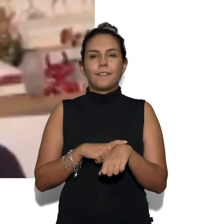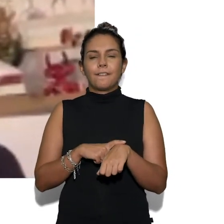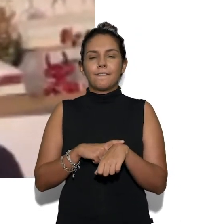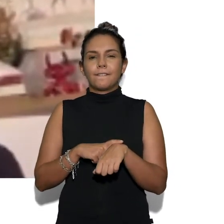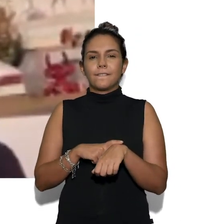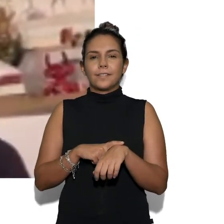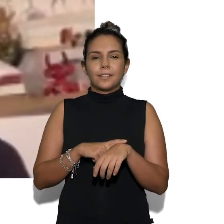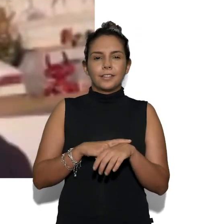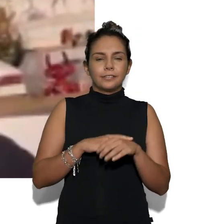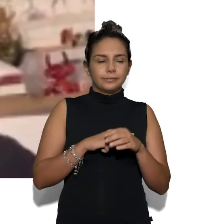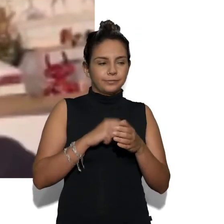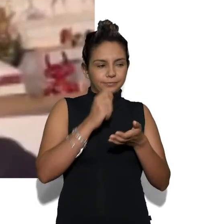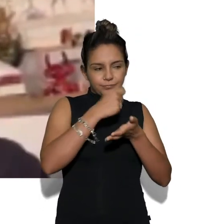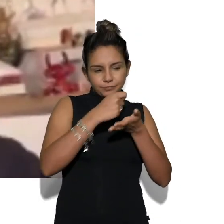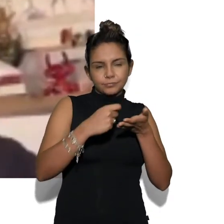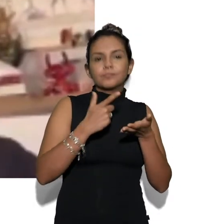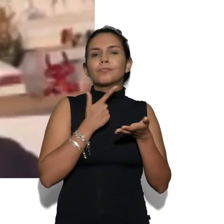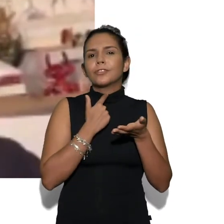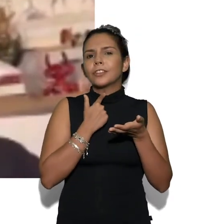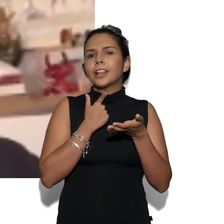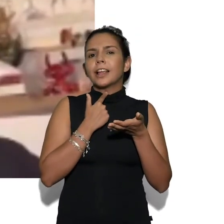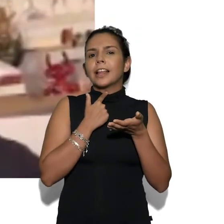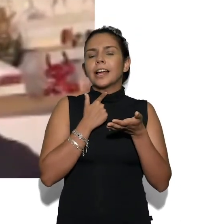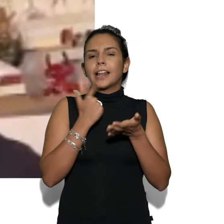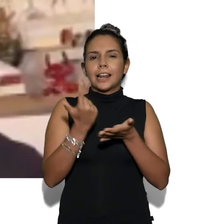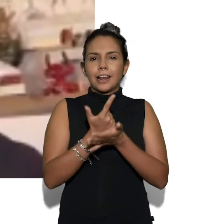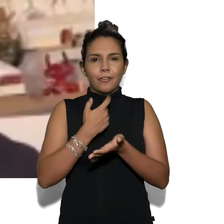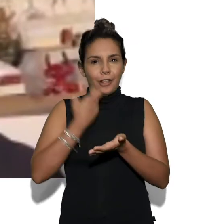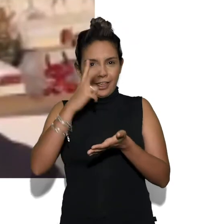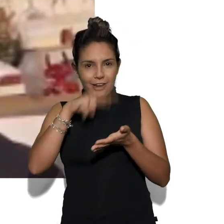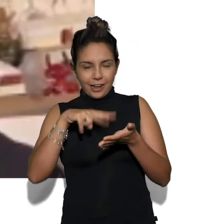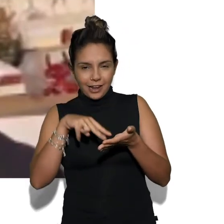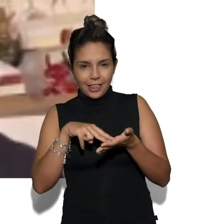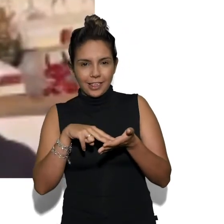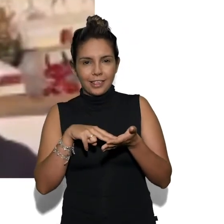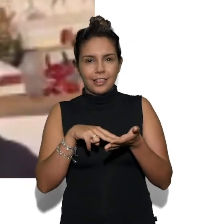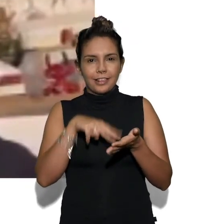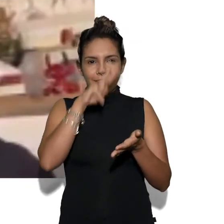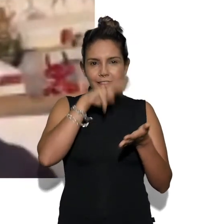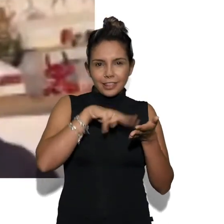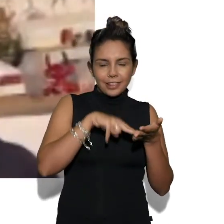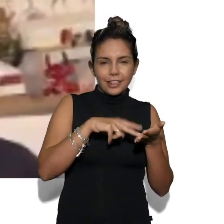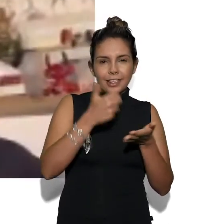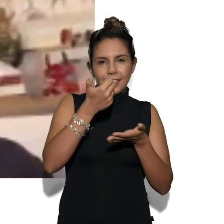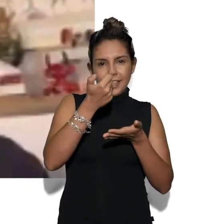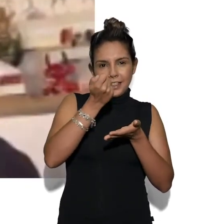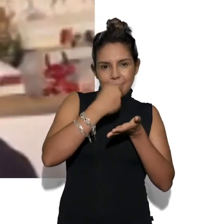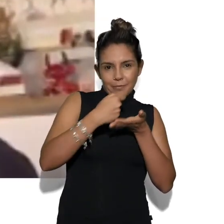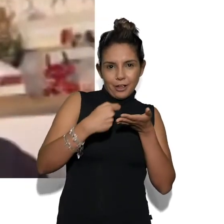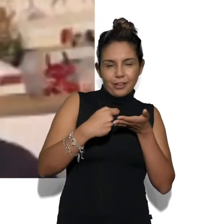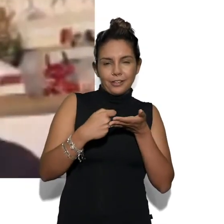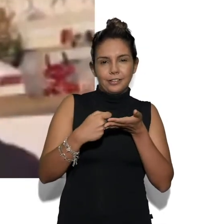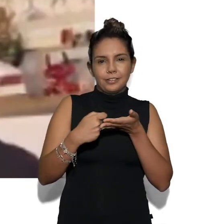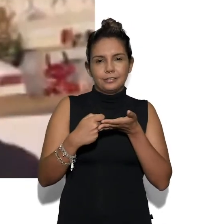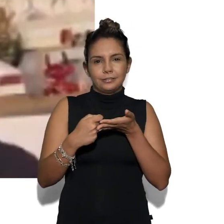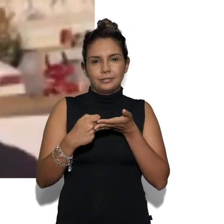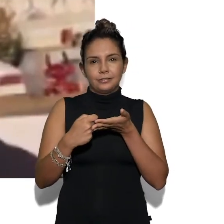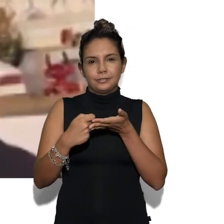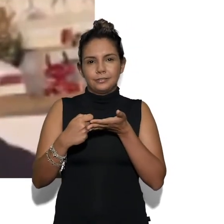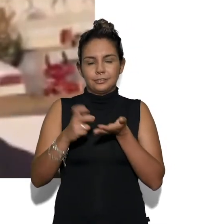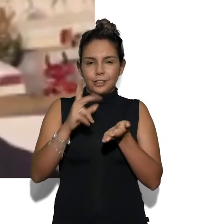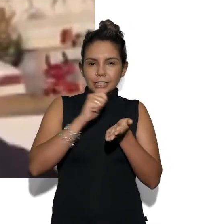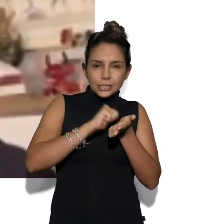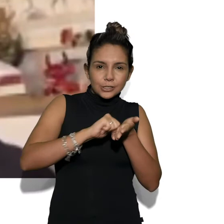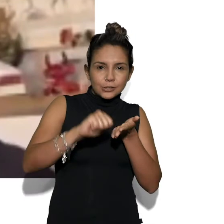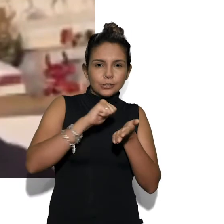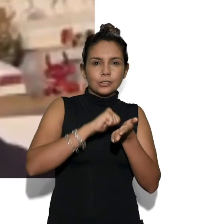para elencar coisas, desejos, elencar livros que eu quero ler, passar a ler com uma caneta na